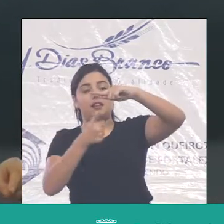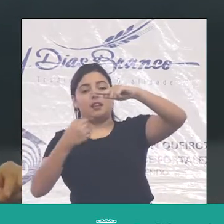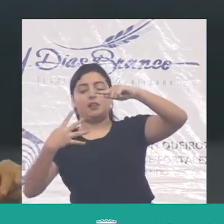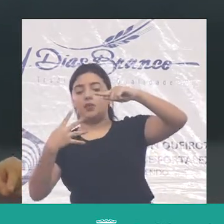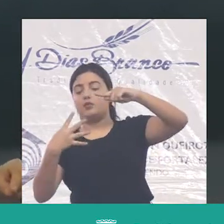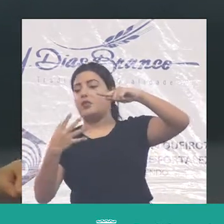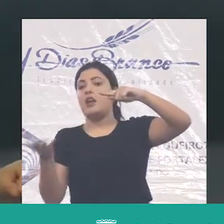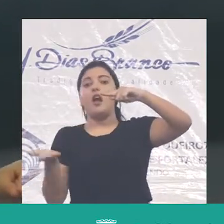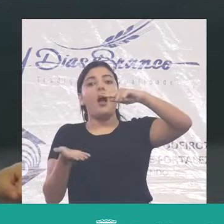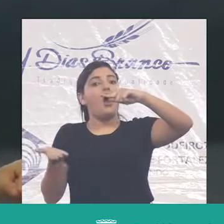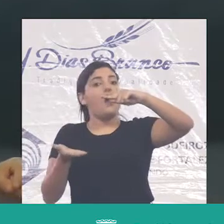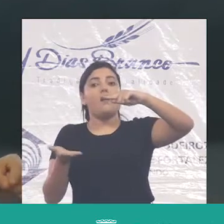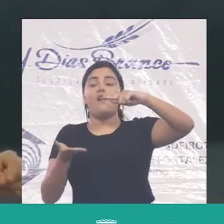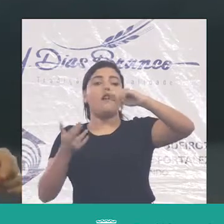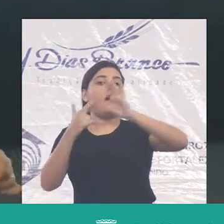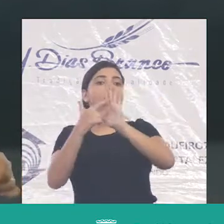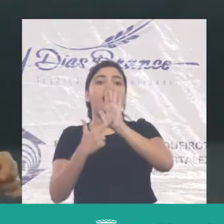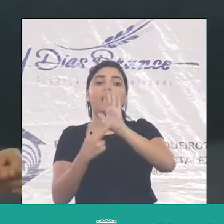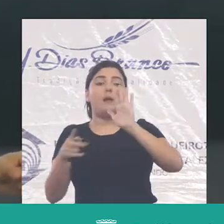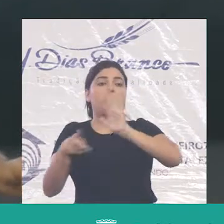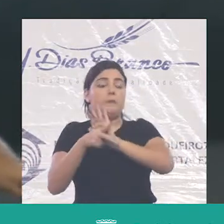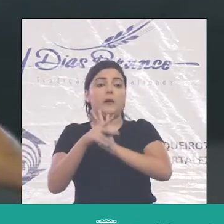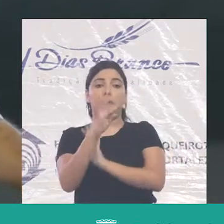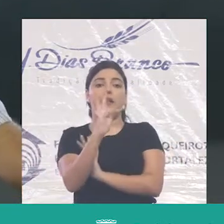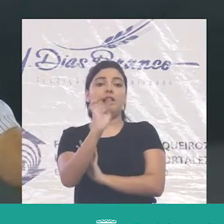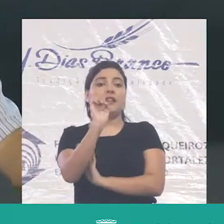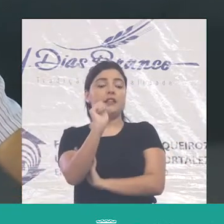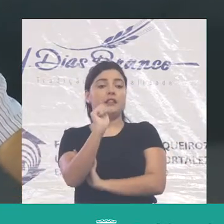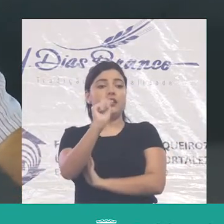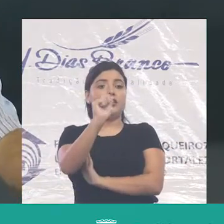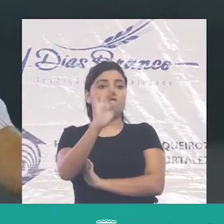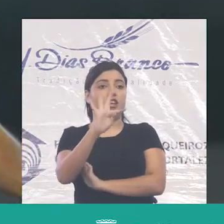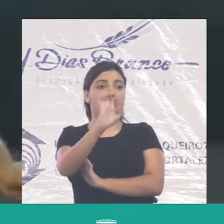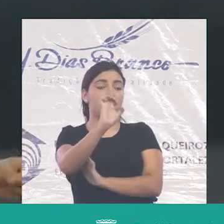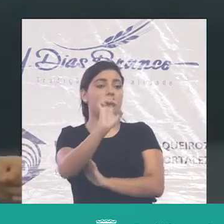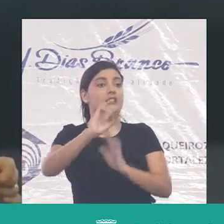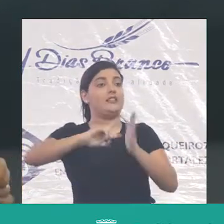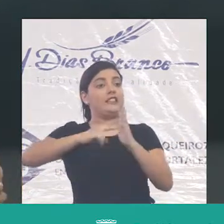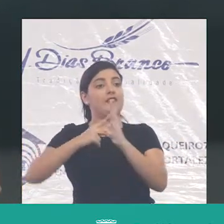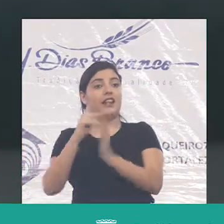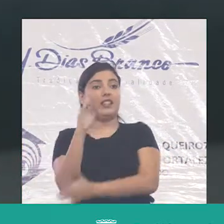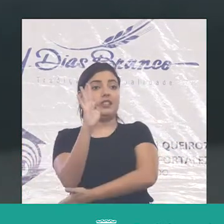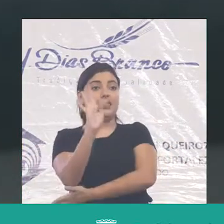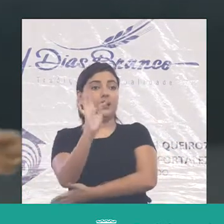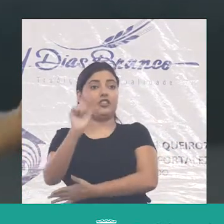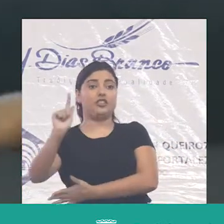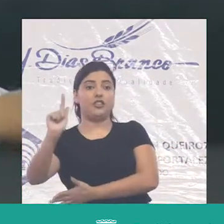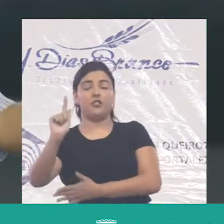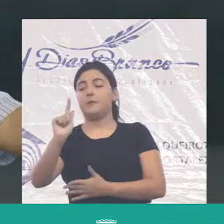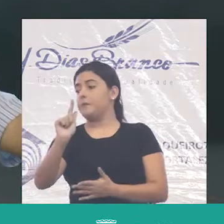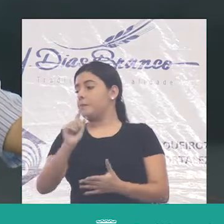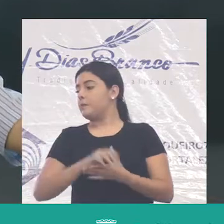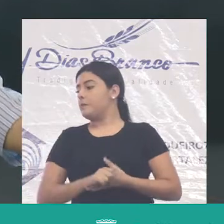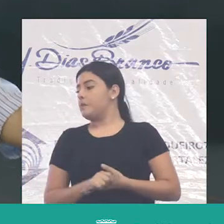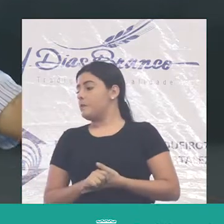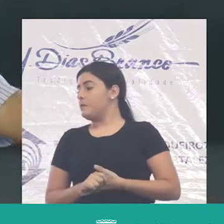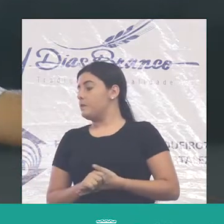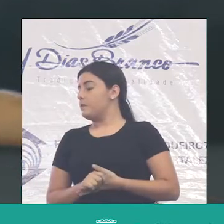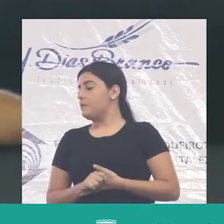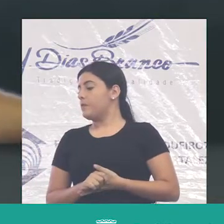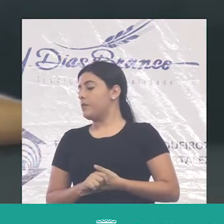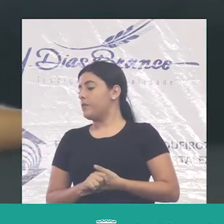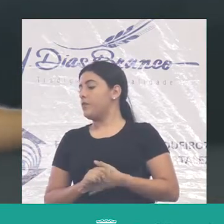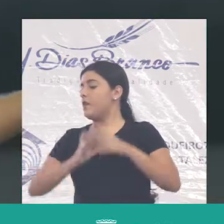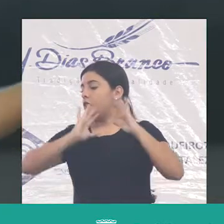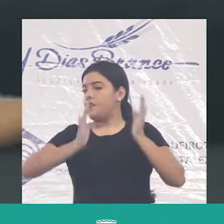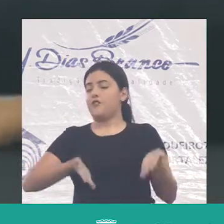isso, eu só vou aplicar a regra de tangente, cateto oposto sobre cateto adjacente. X sobre 114 é a tangente de 15 que ele